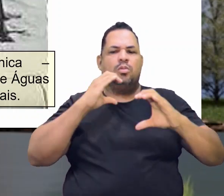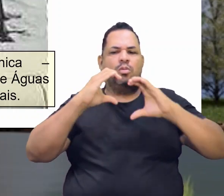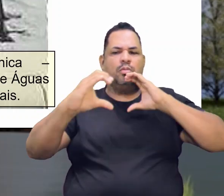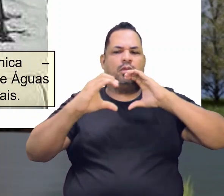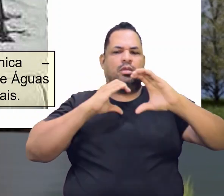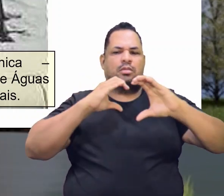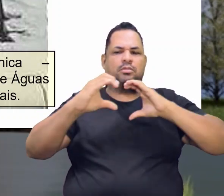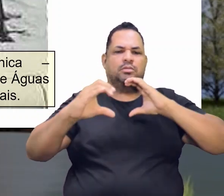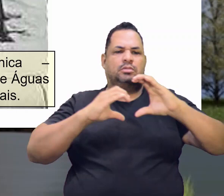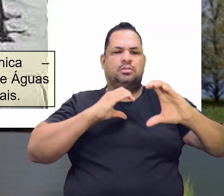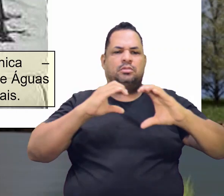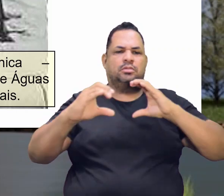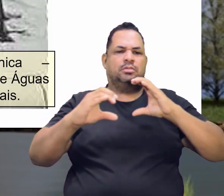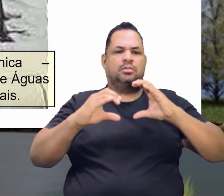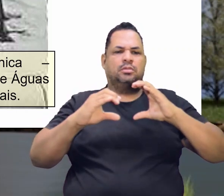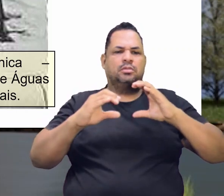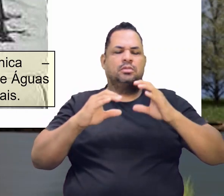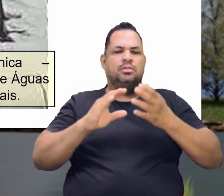comunicação,